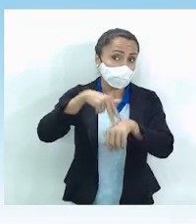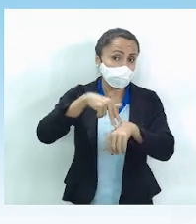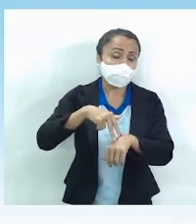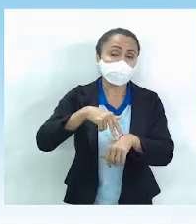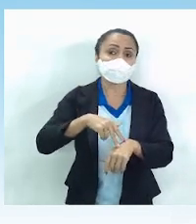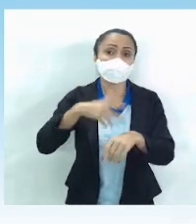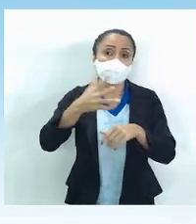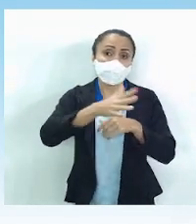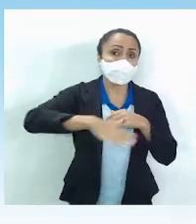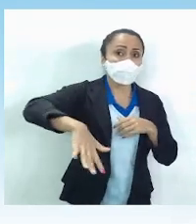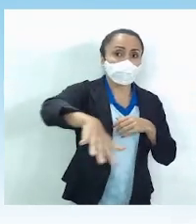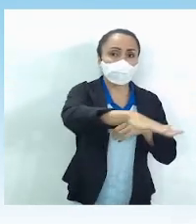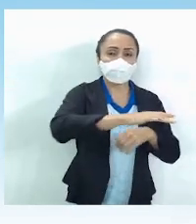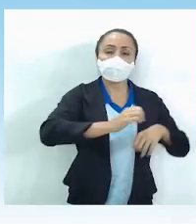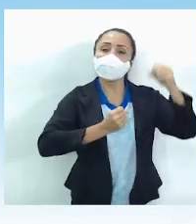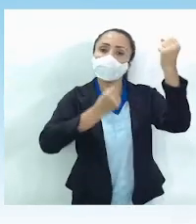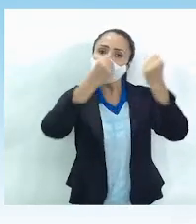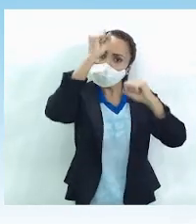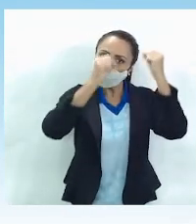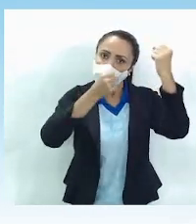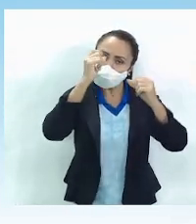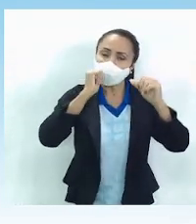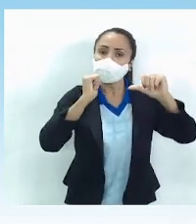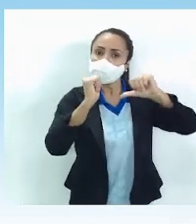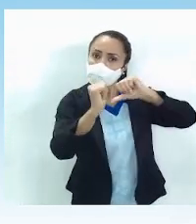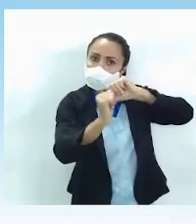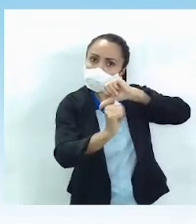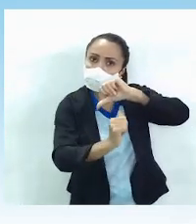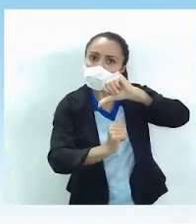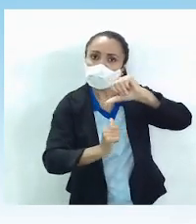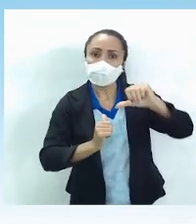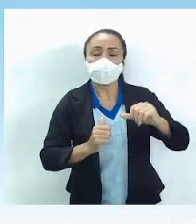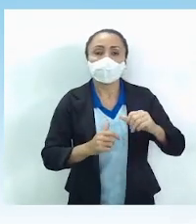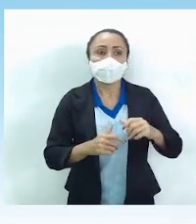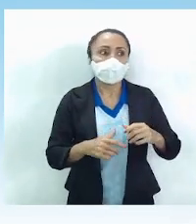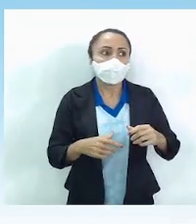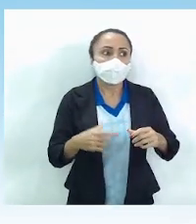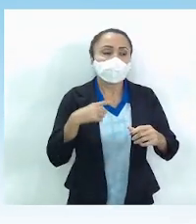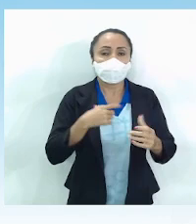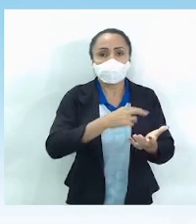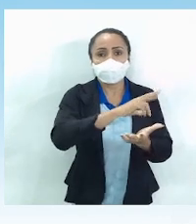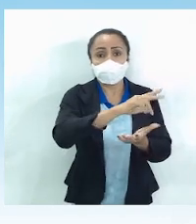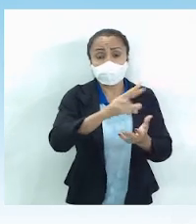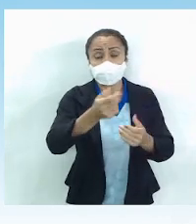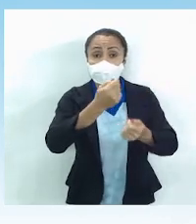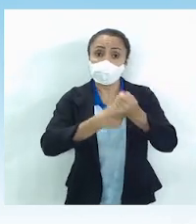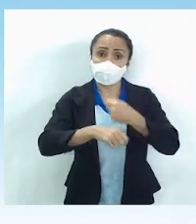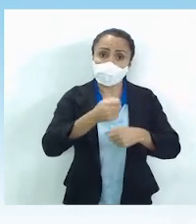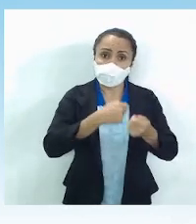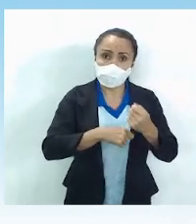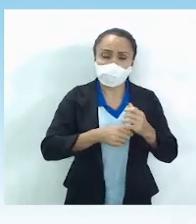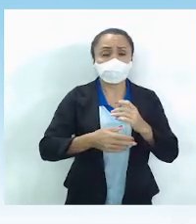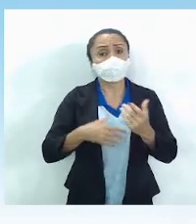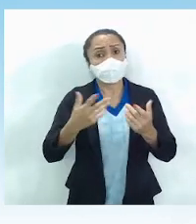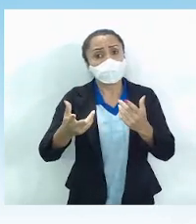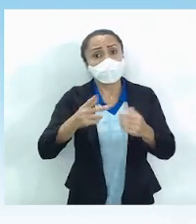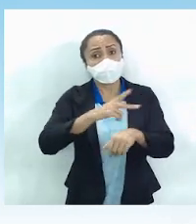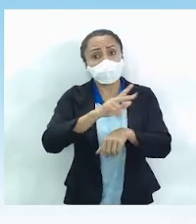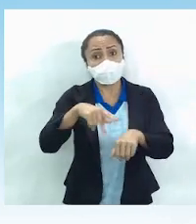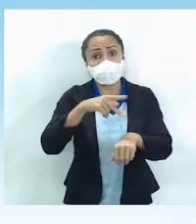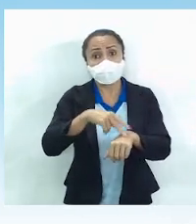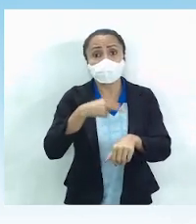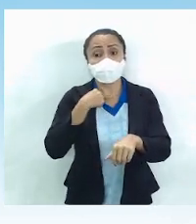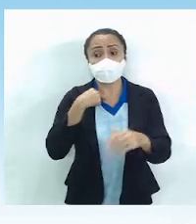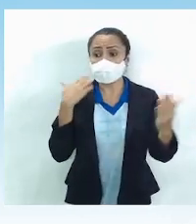no seu território de indústrias transnacionais, possuem uma diversidade econômica. Então, esses países eles não podem